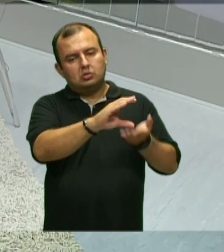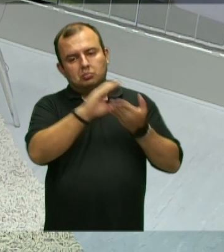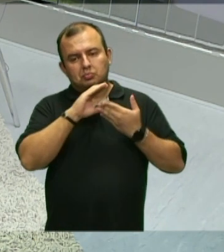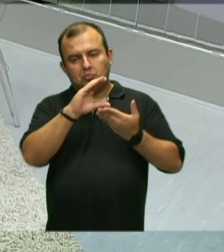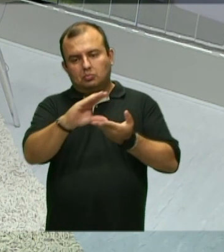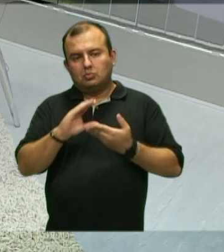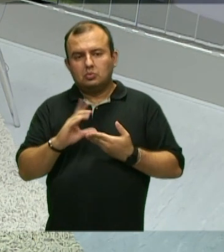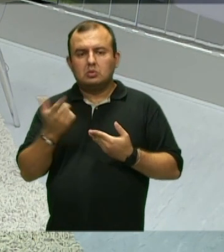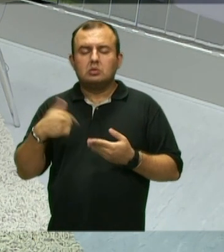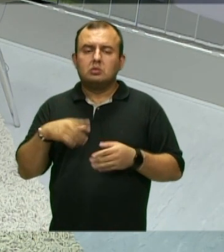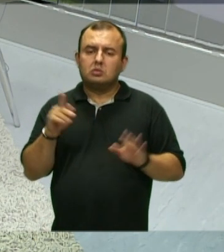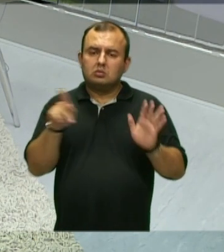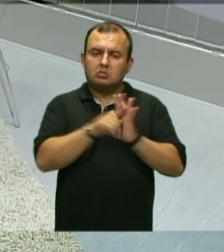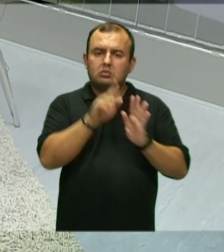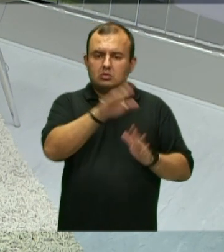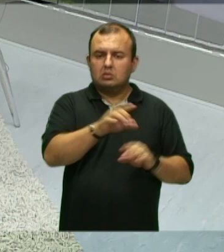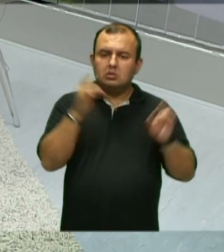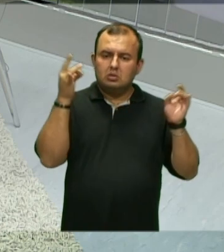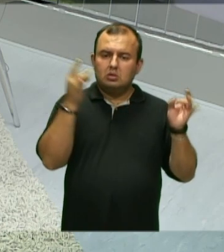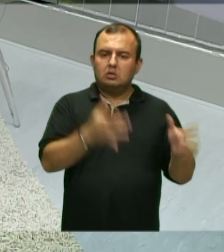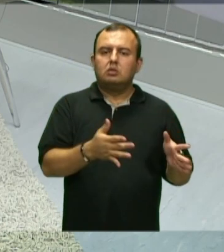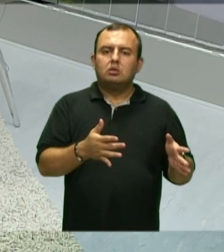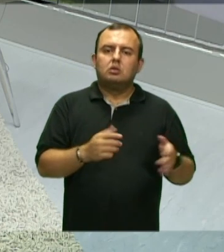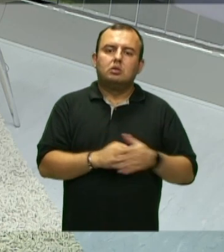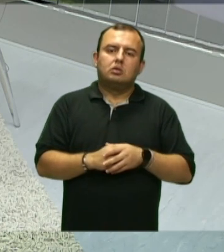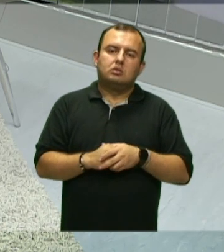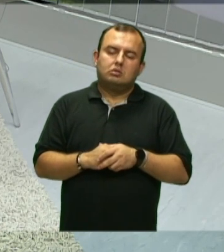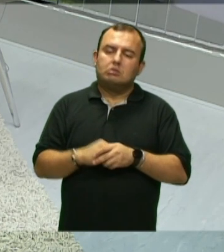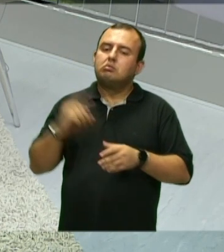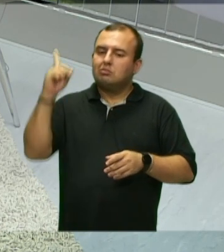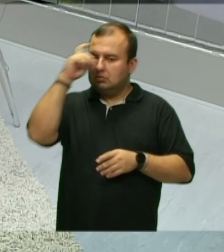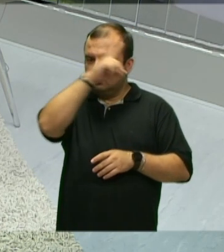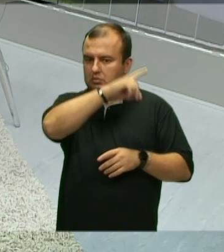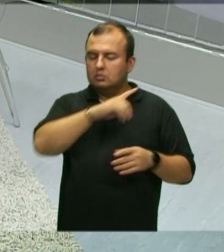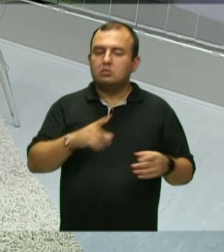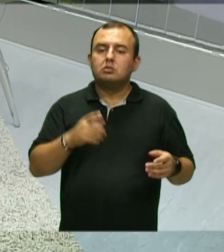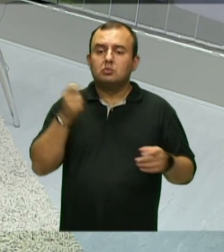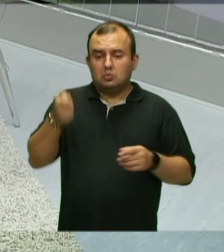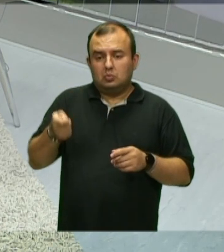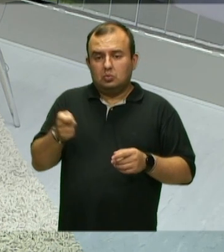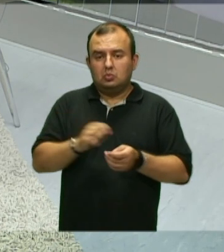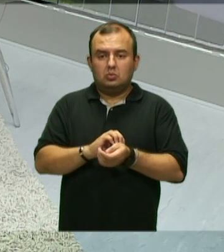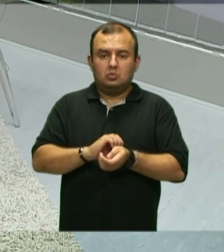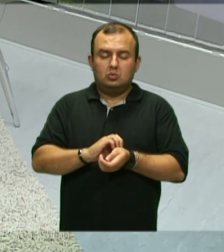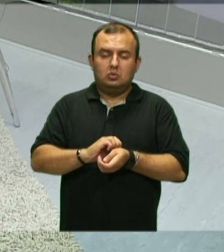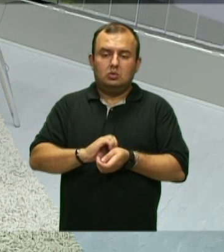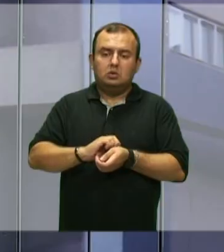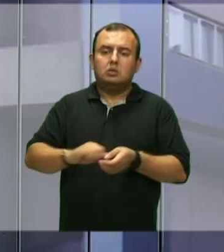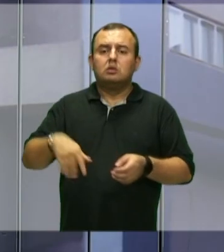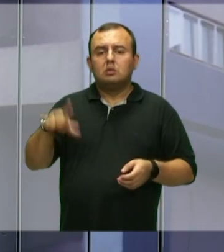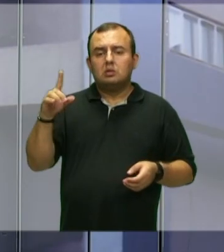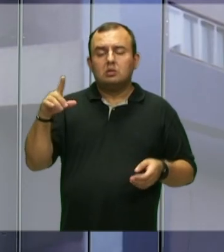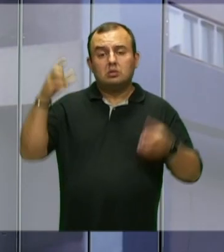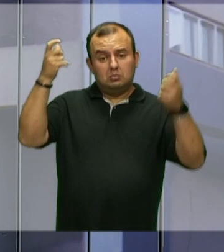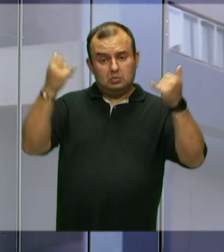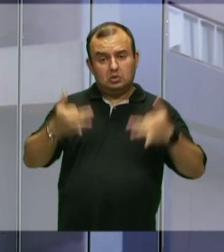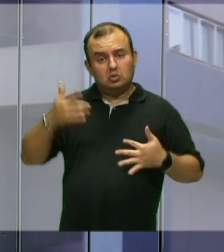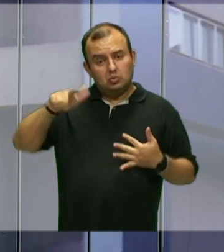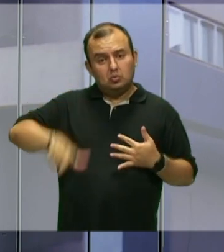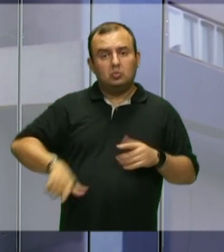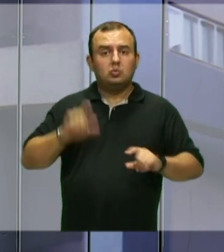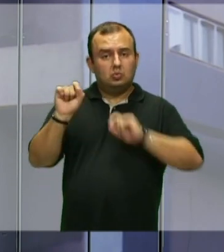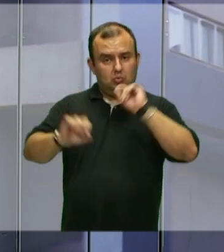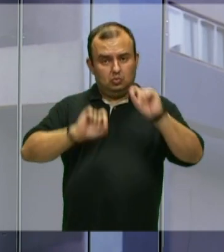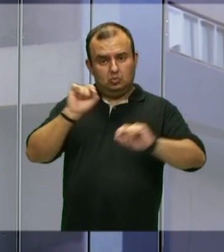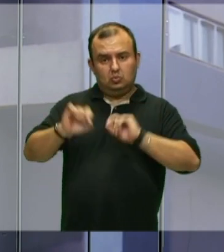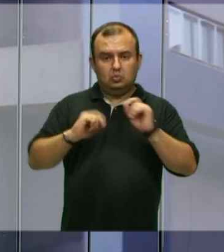que simplesmente está abandonada, e aí é mais difícil de fazer também essa cobrança. Muito mais difícil. Né? E ainda vale a pena ressaltar, Maurício, que nós temos